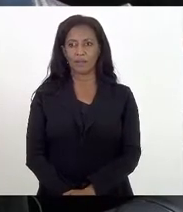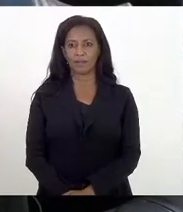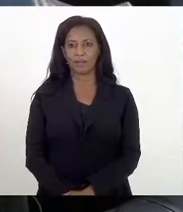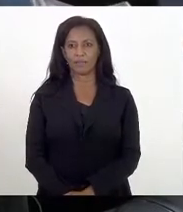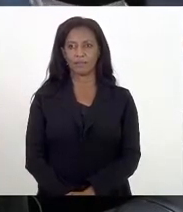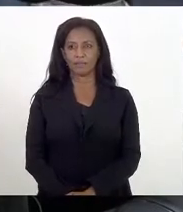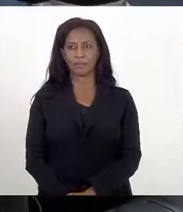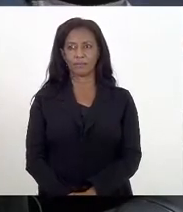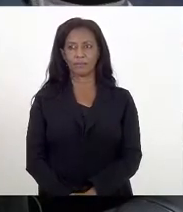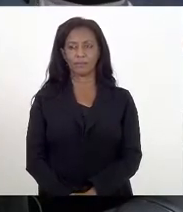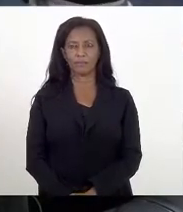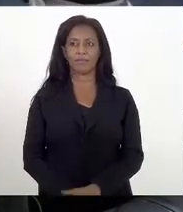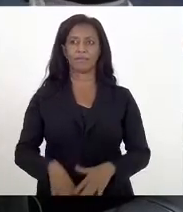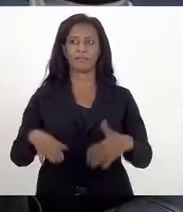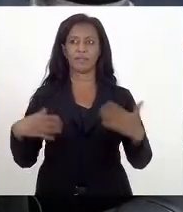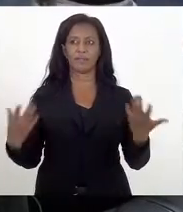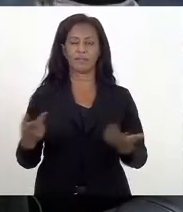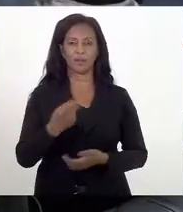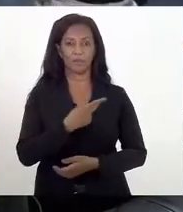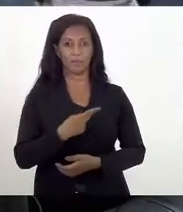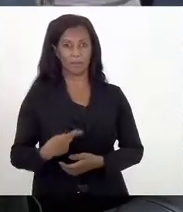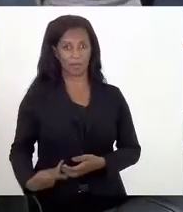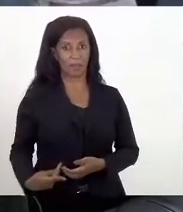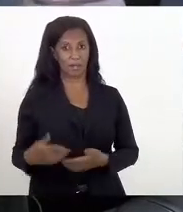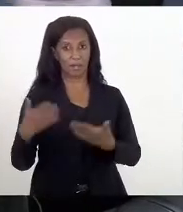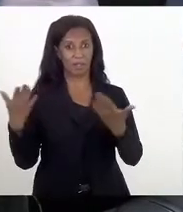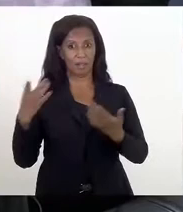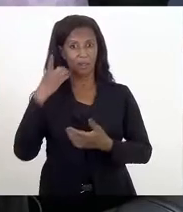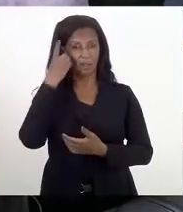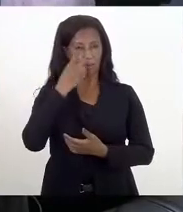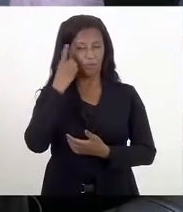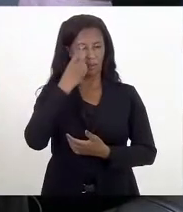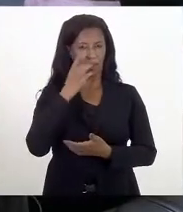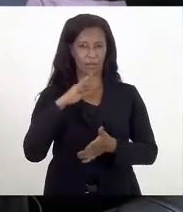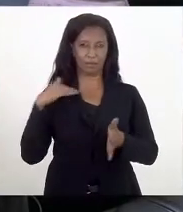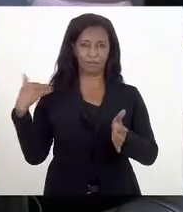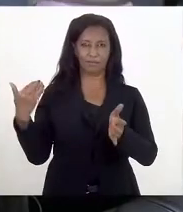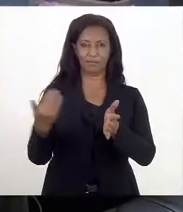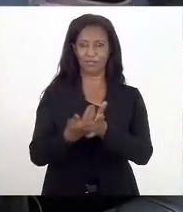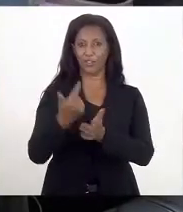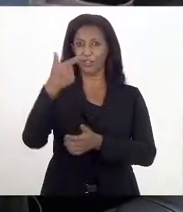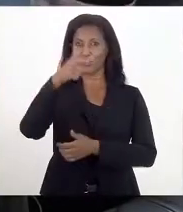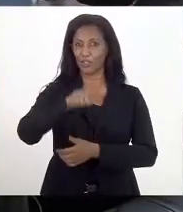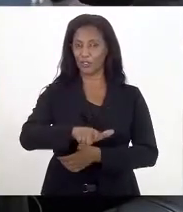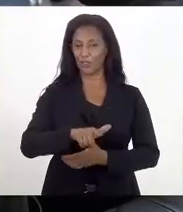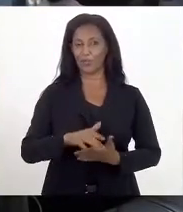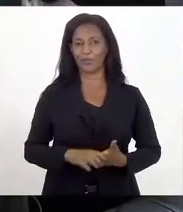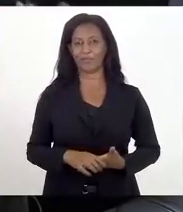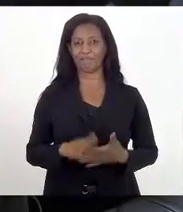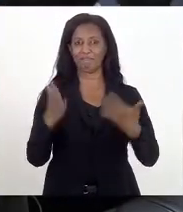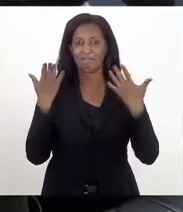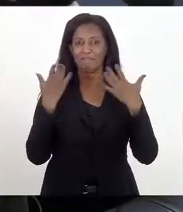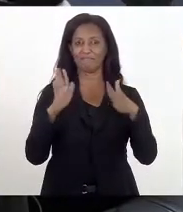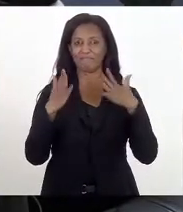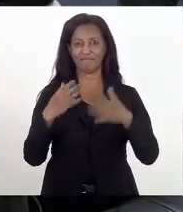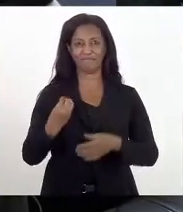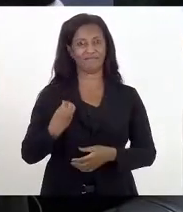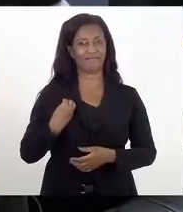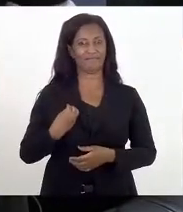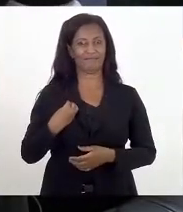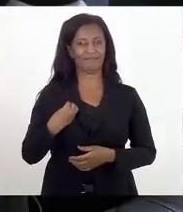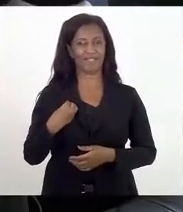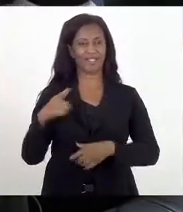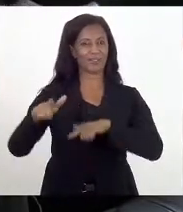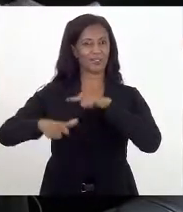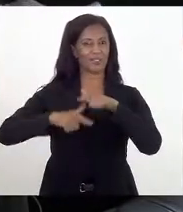Senhor presidente, senhores deputados e deputadas, mais uma vez saudar a presença que muito nos alegra dos